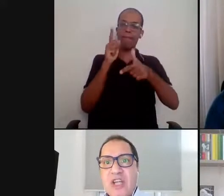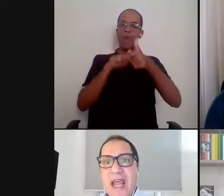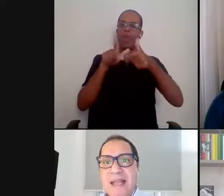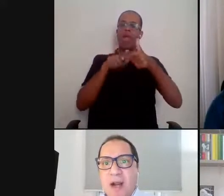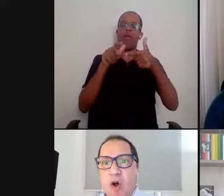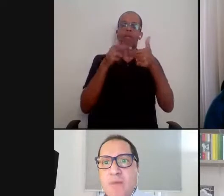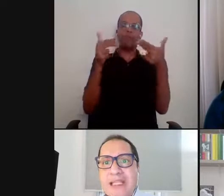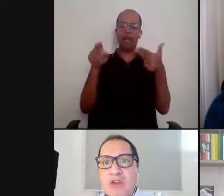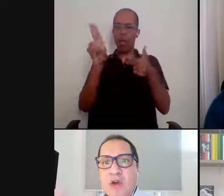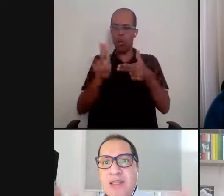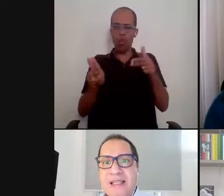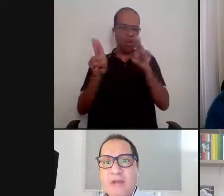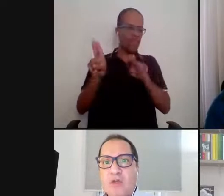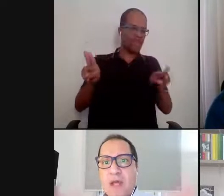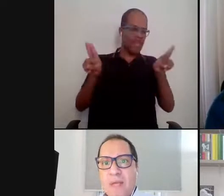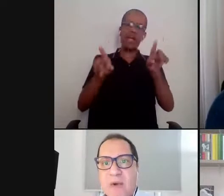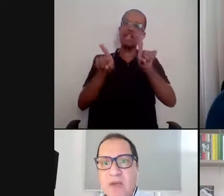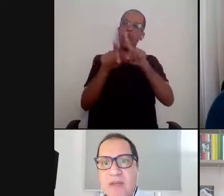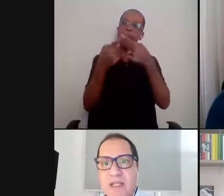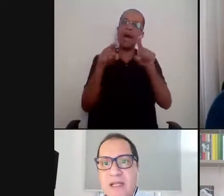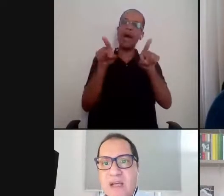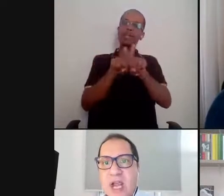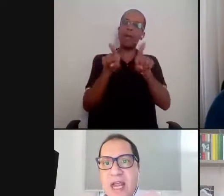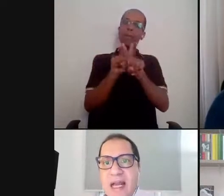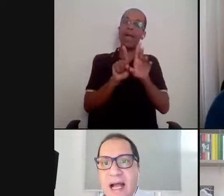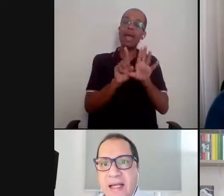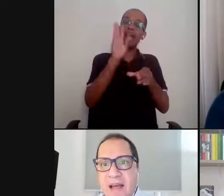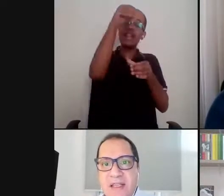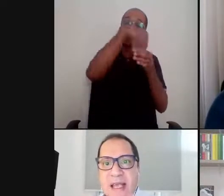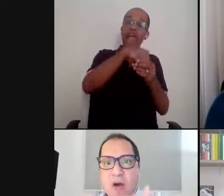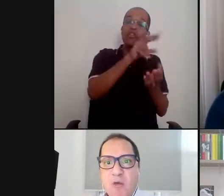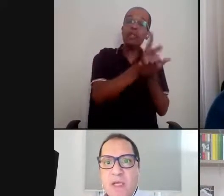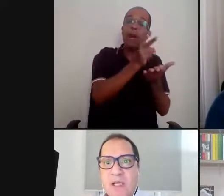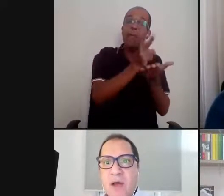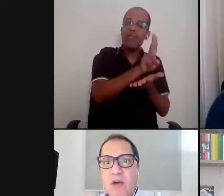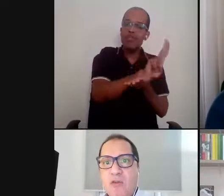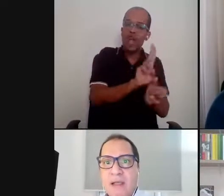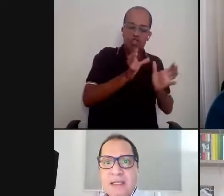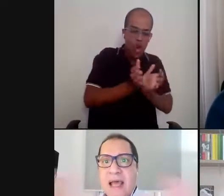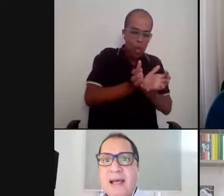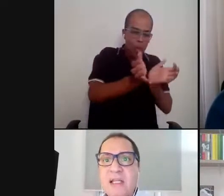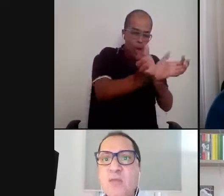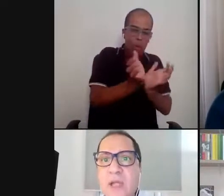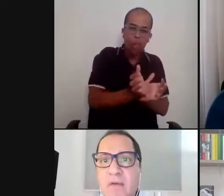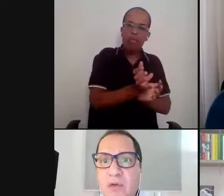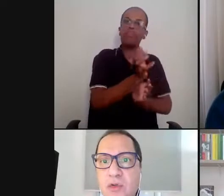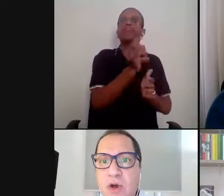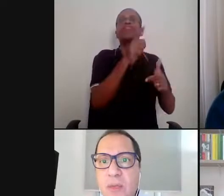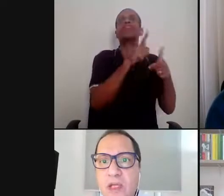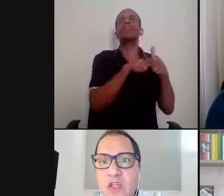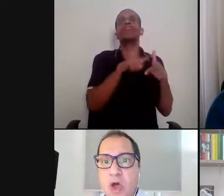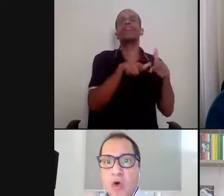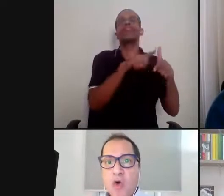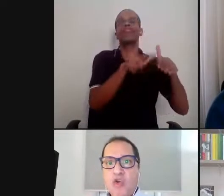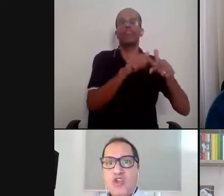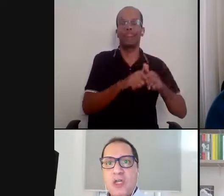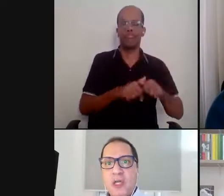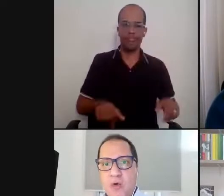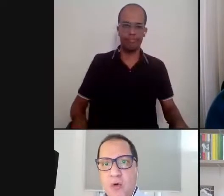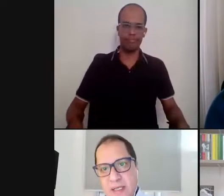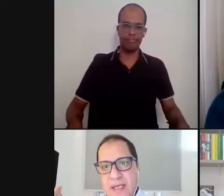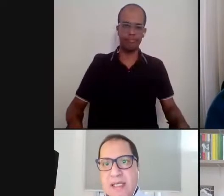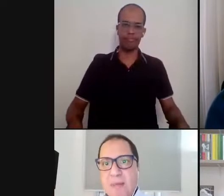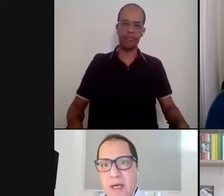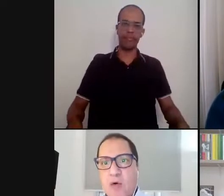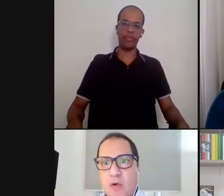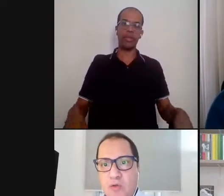universidades, mas entre comissões dentro da mesma universidade, e cada vez que a comissão renovada, as regras mudavam totalmente. Hoje,